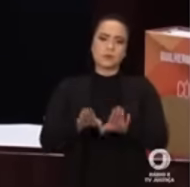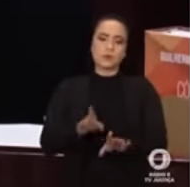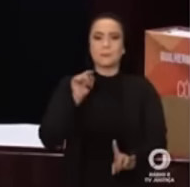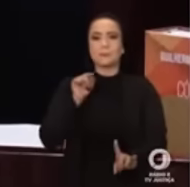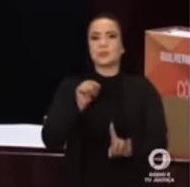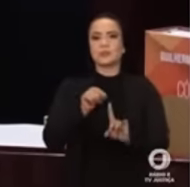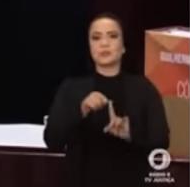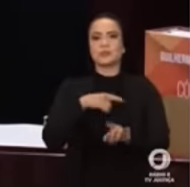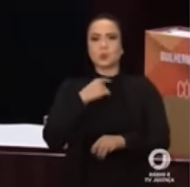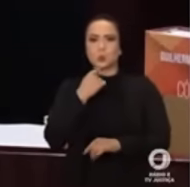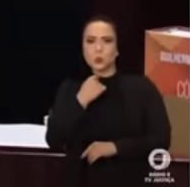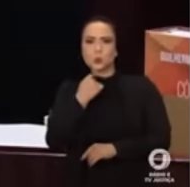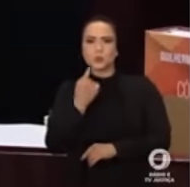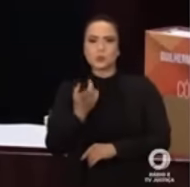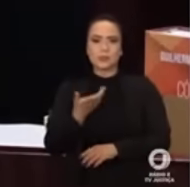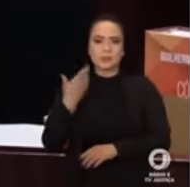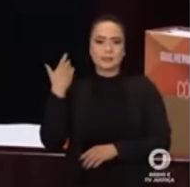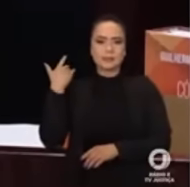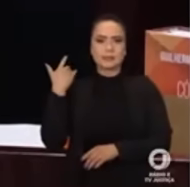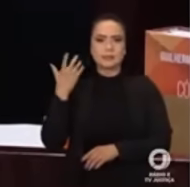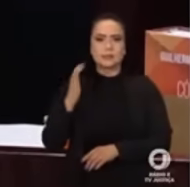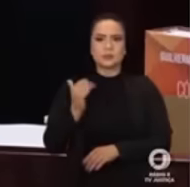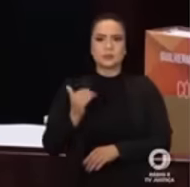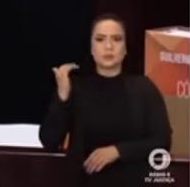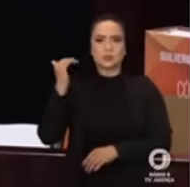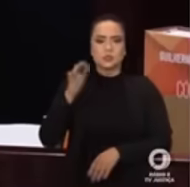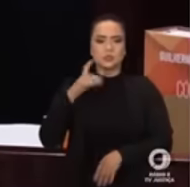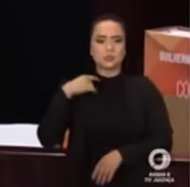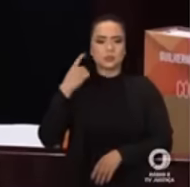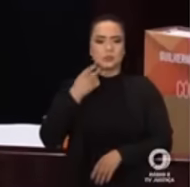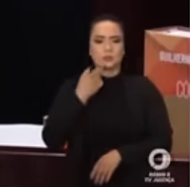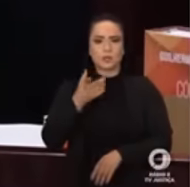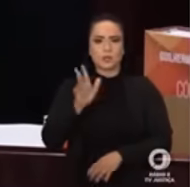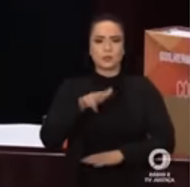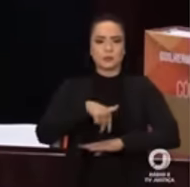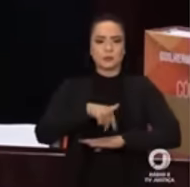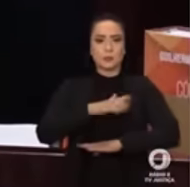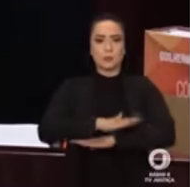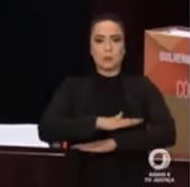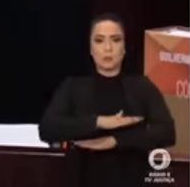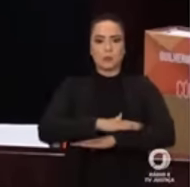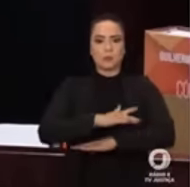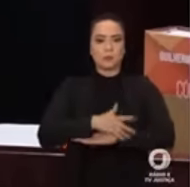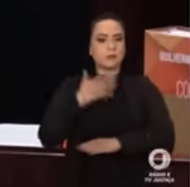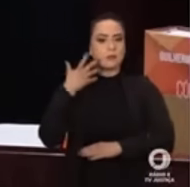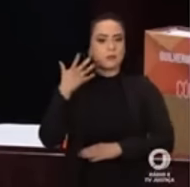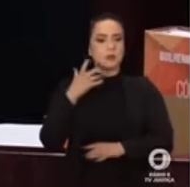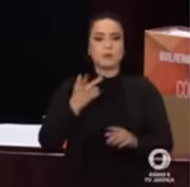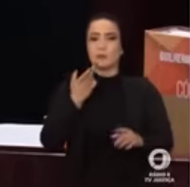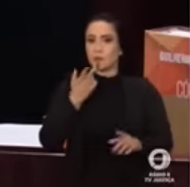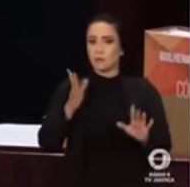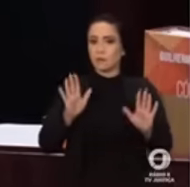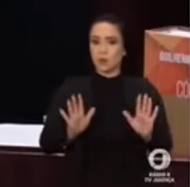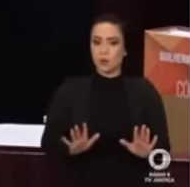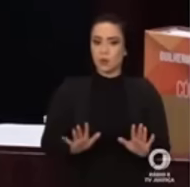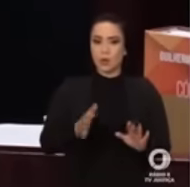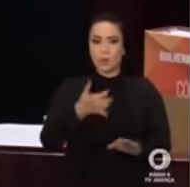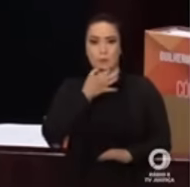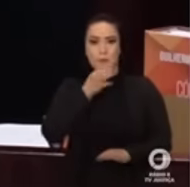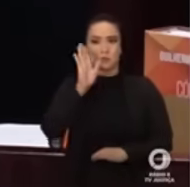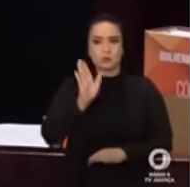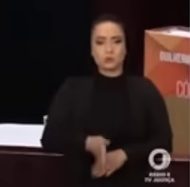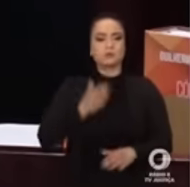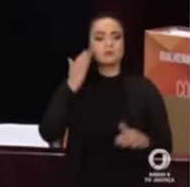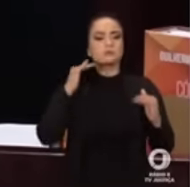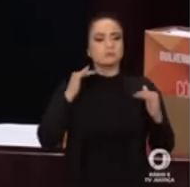de indagação. Um dos nobres advogados sustentou até da tribuna, ao sustentar da tribuna, dizia que este argumento já está